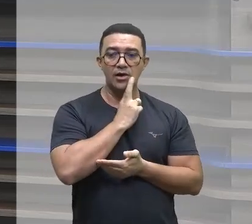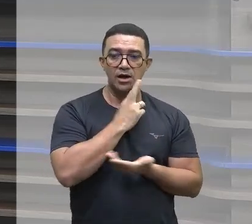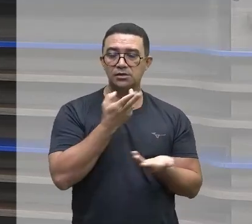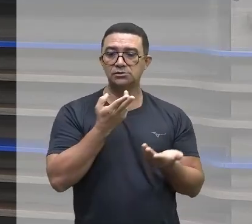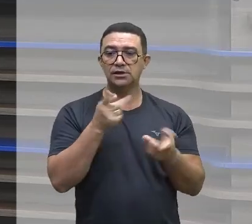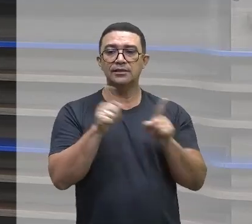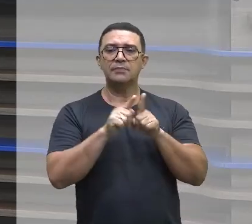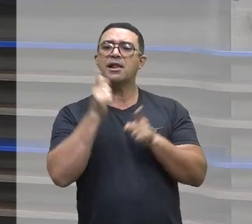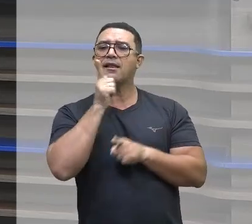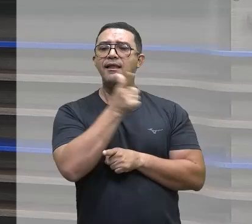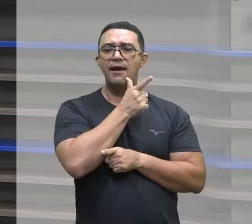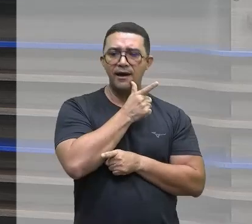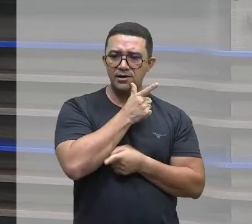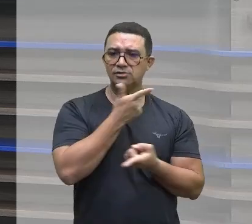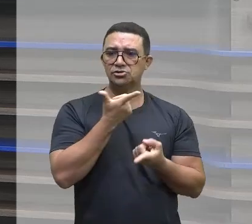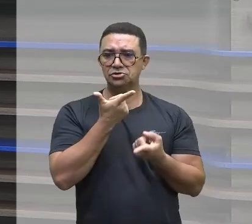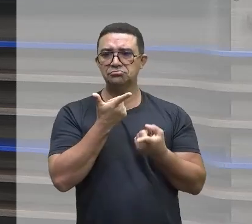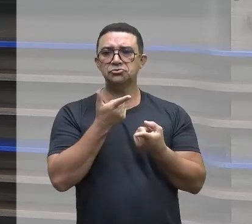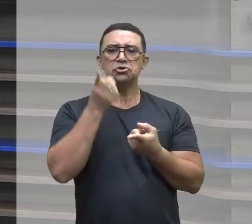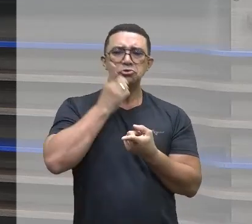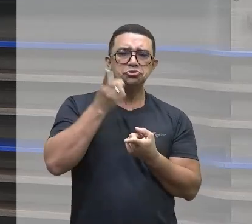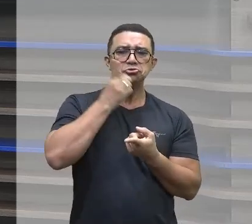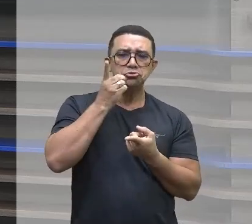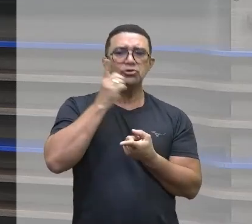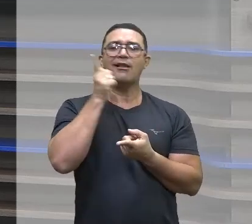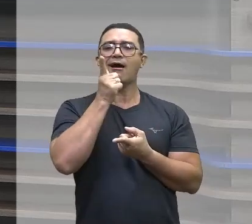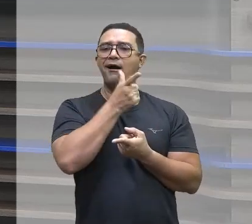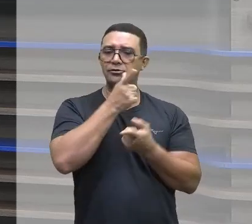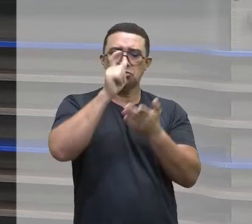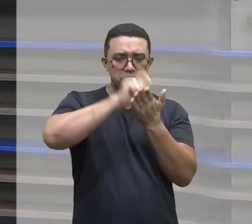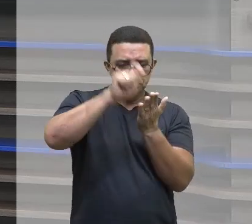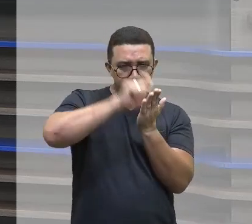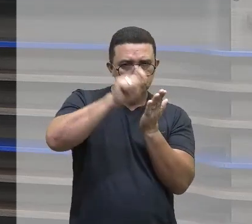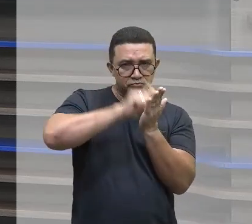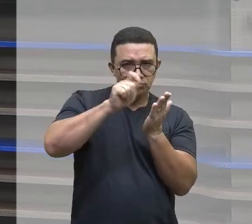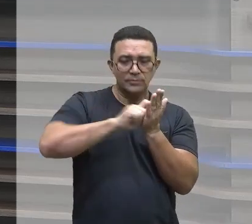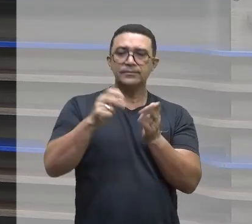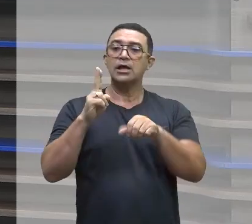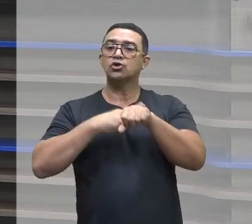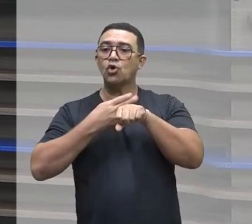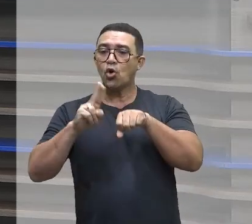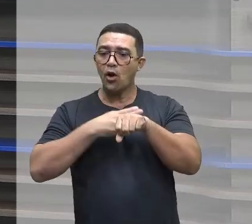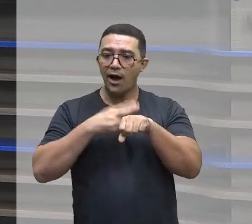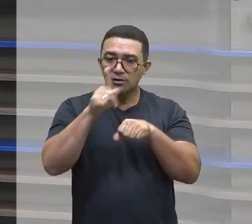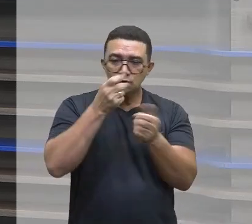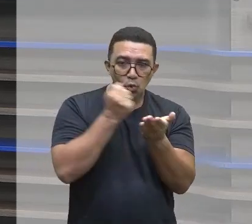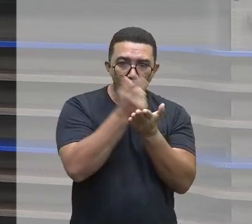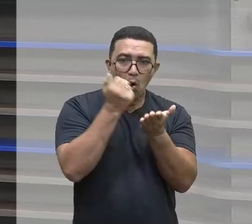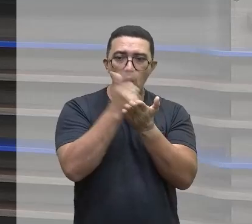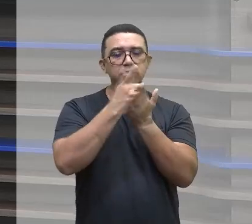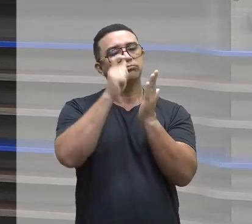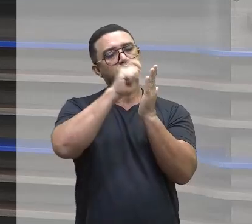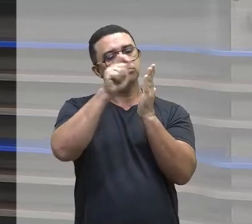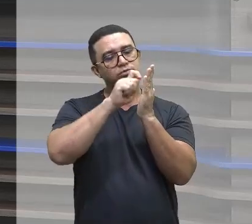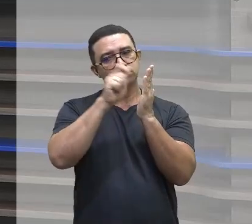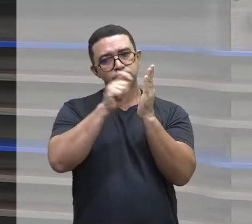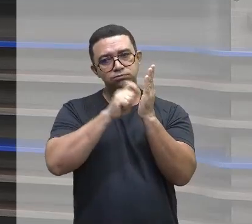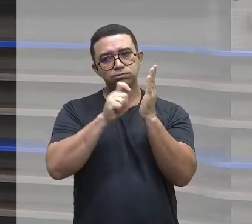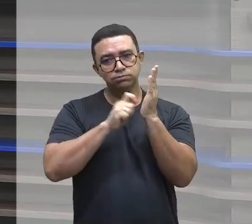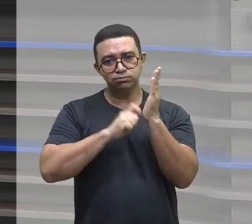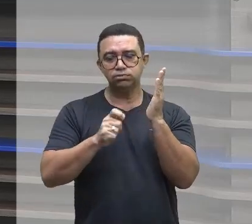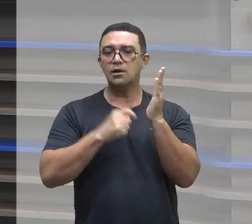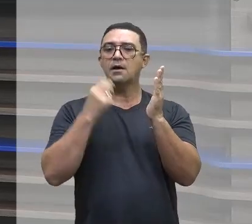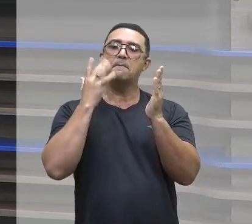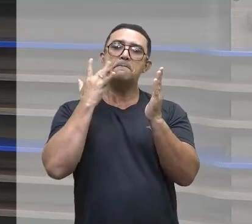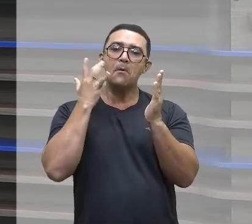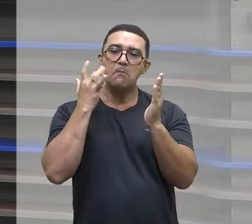o lanche que você compra lá diariamente, você tem que anotar o chocolate que você compra ali esporadicamente, o